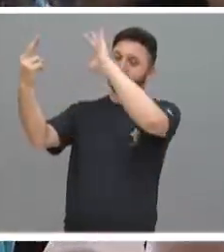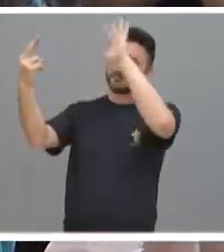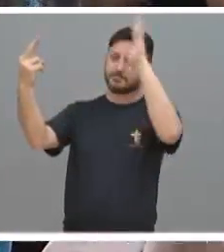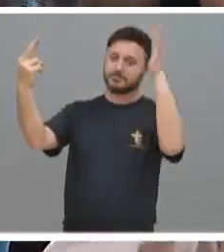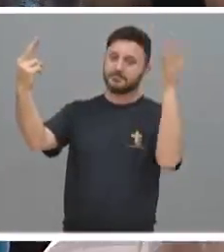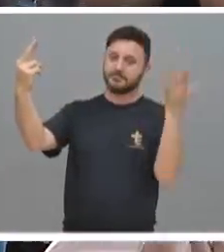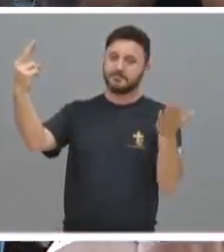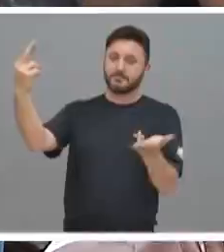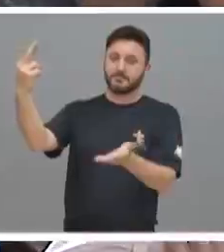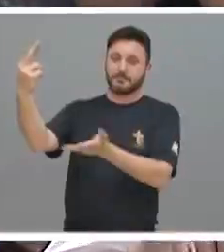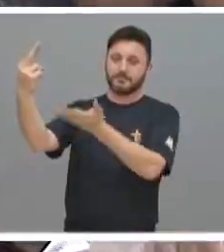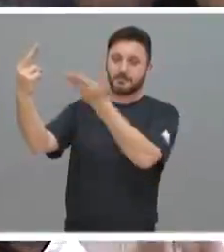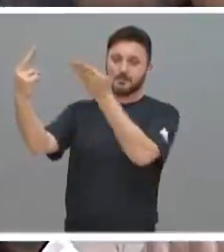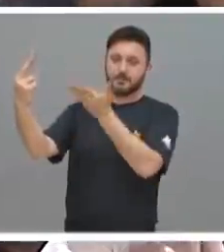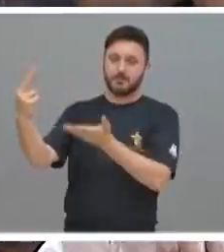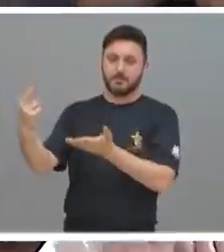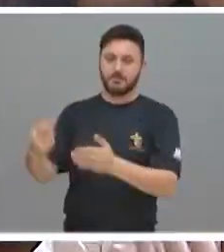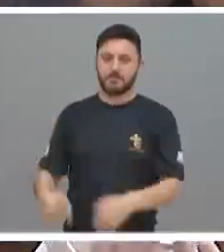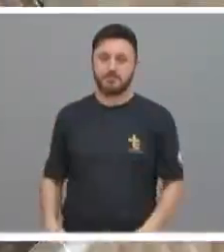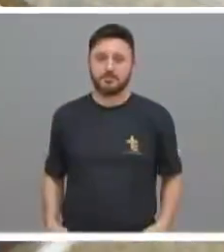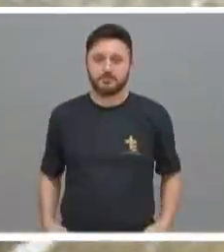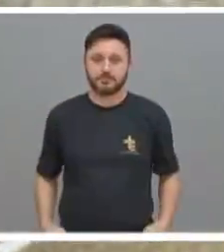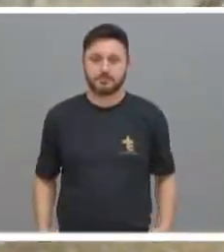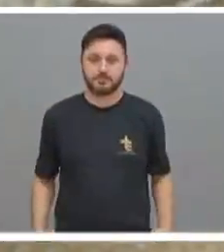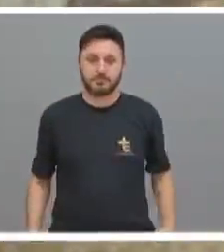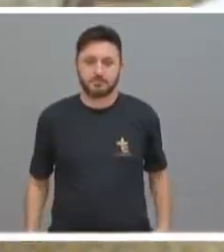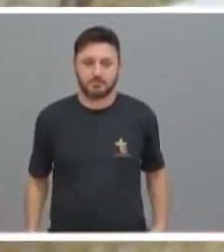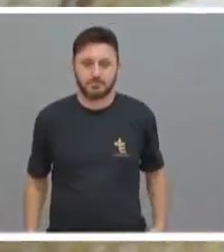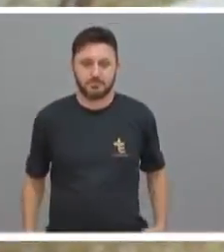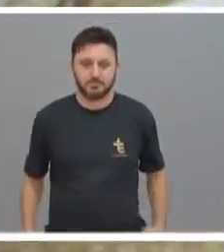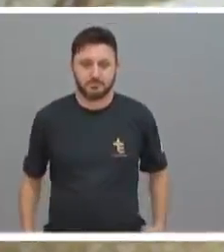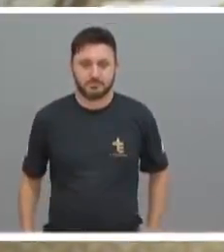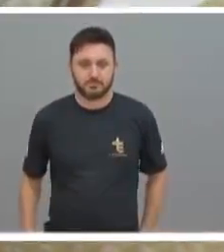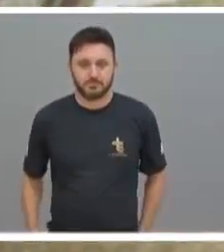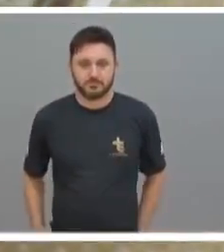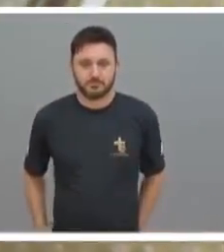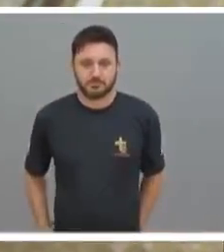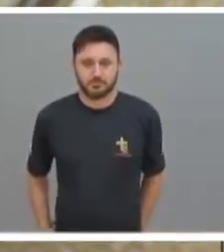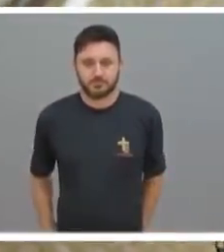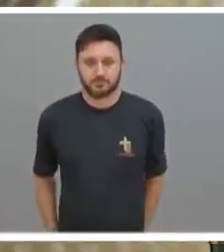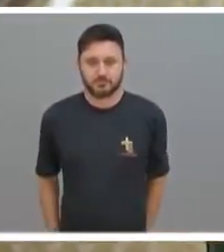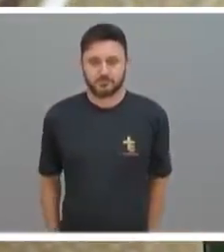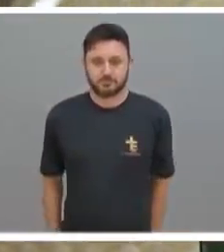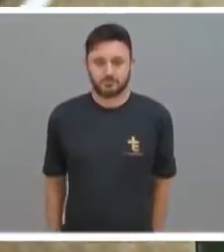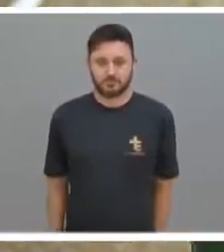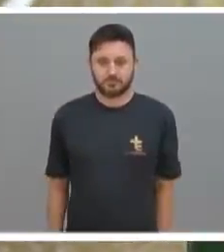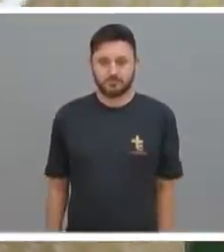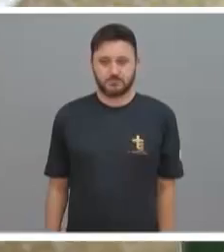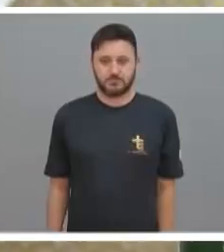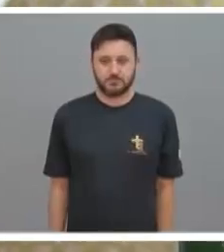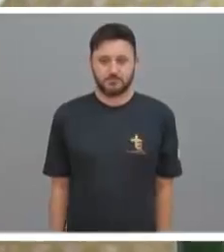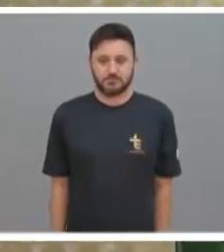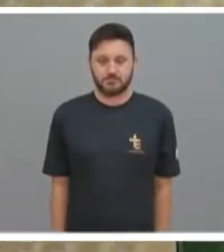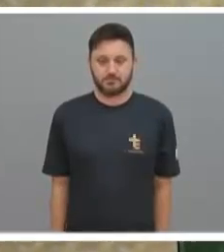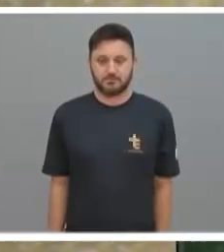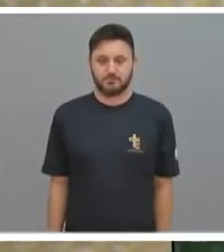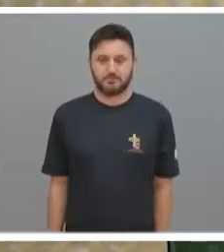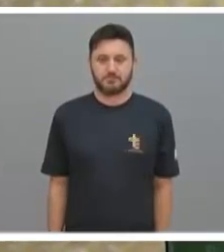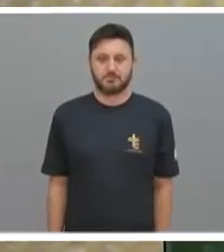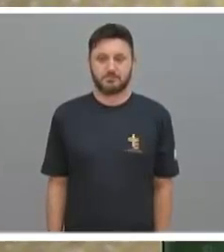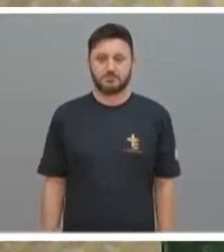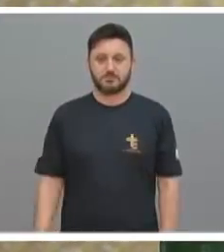salvação, glória a vós, Senhor. Que a palavra de Deus perdoe